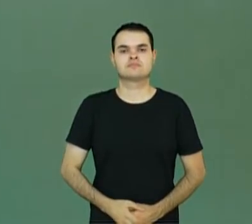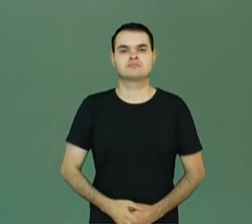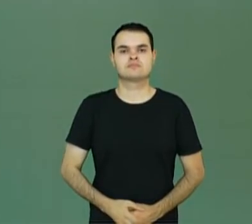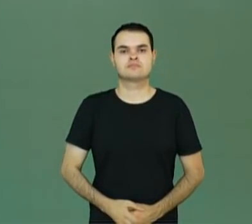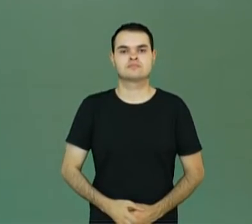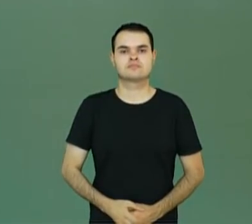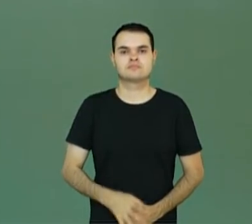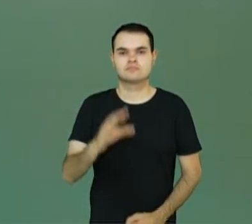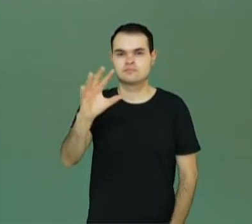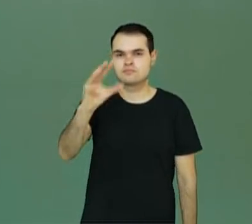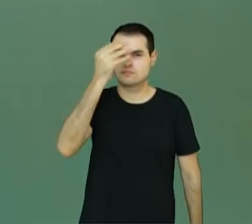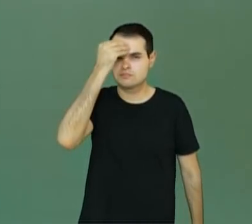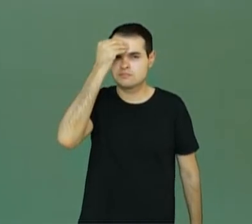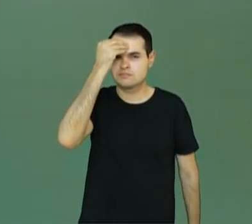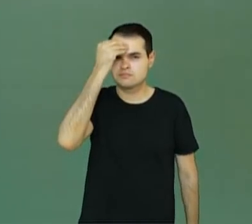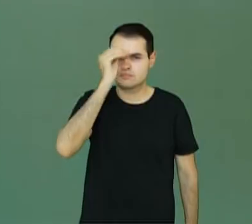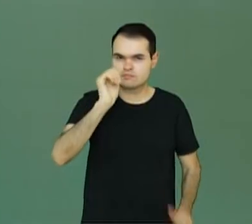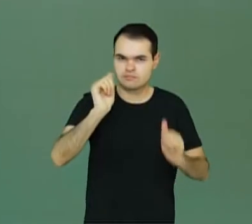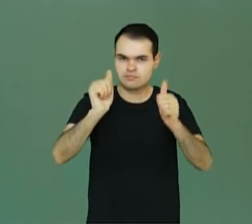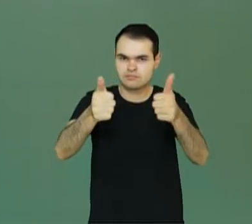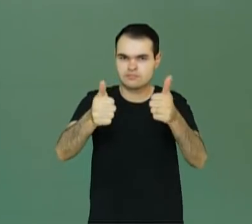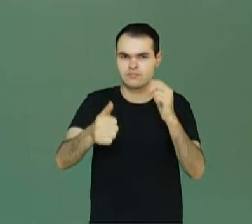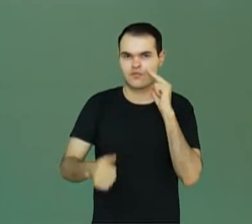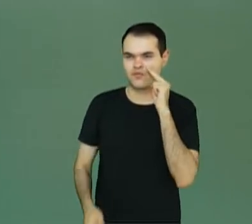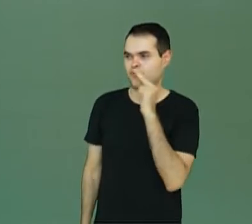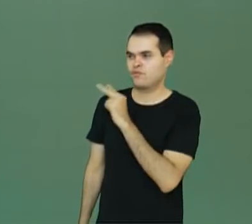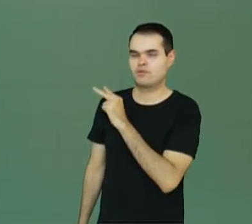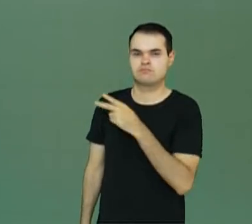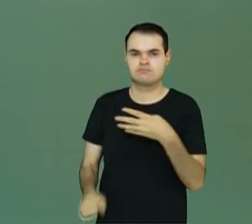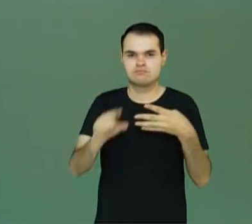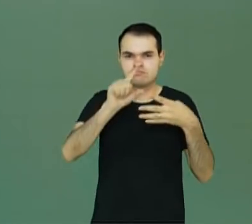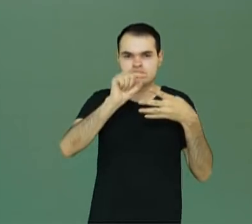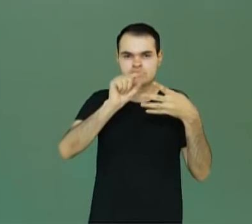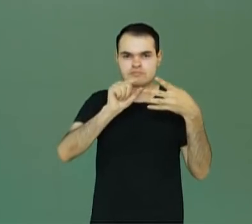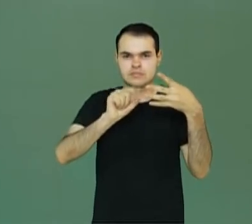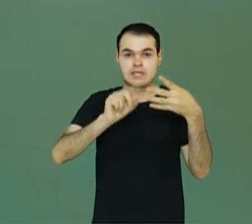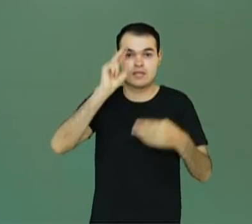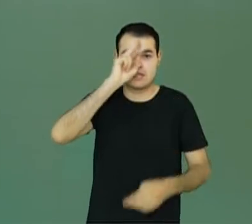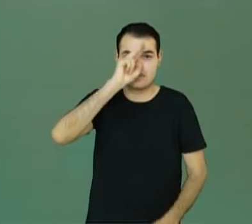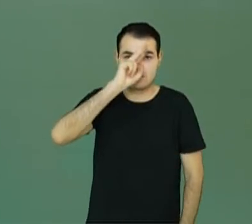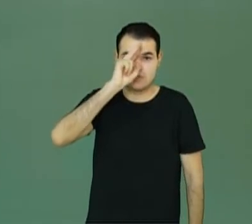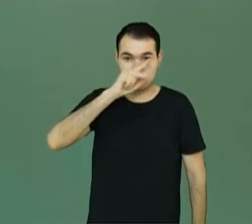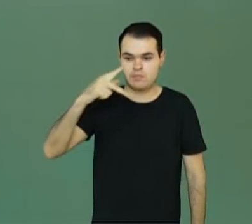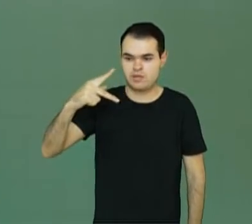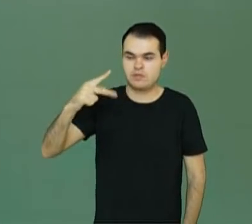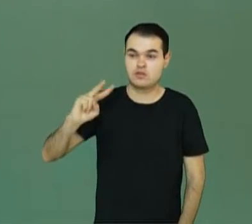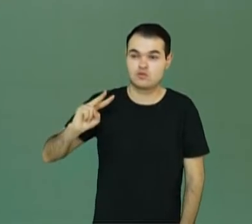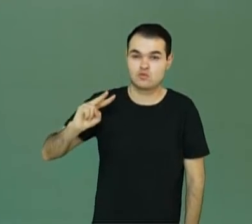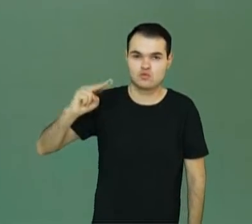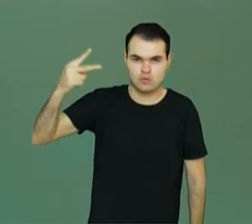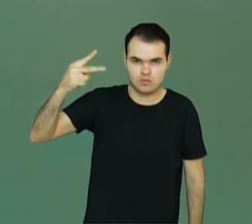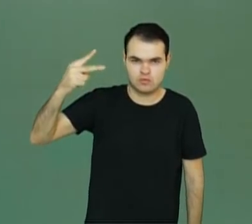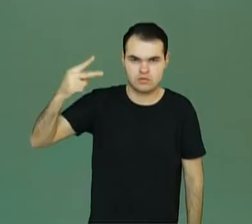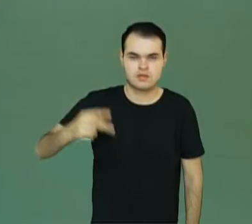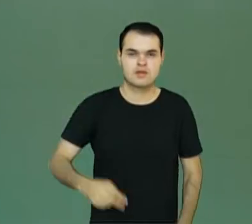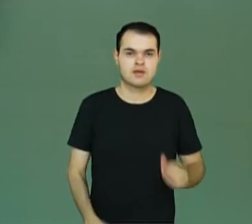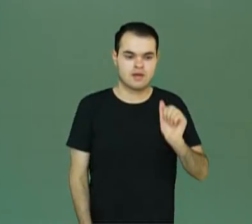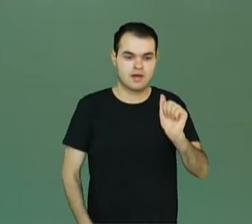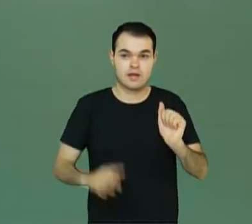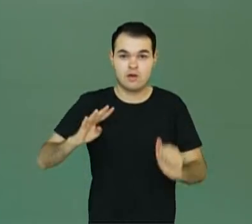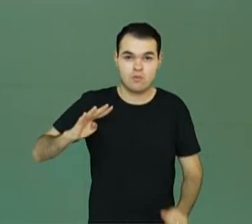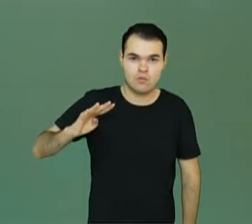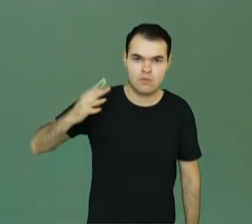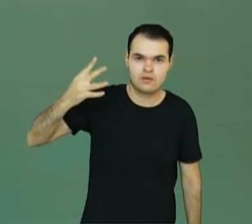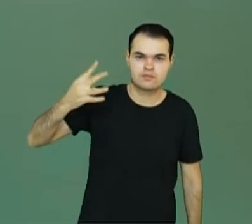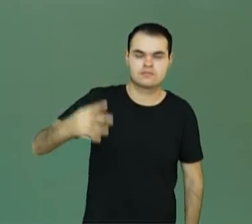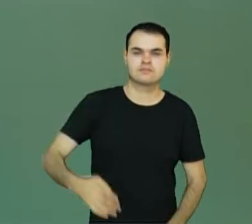Então, guarde isso, certo? Nós vamos olhar agora as alternativas. Lembre-se que o perímetro é 2 vezes maior e a área é 4